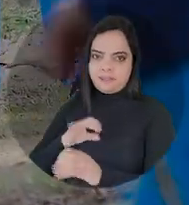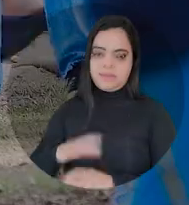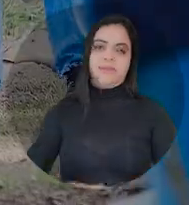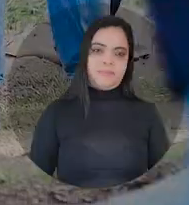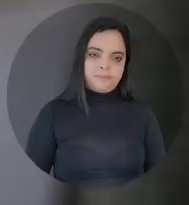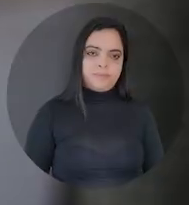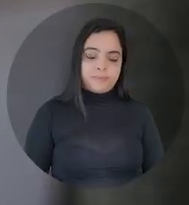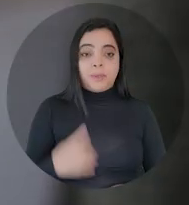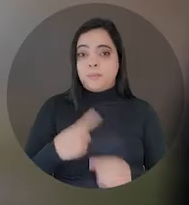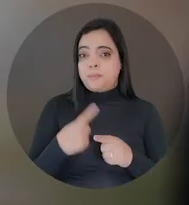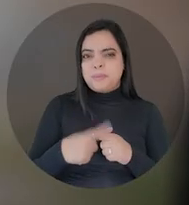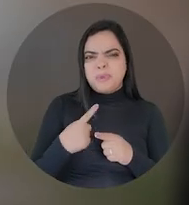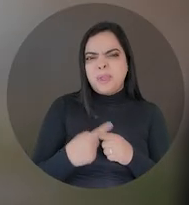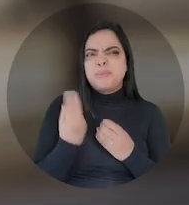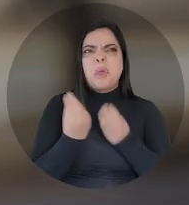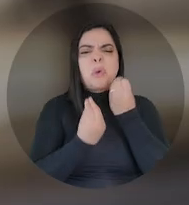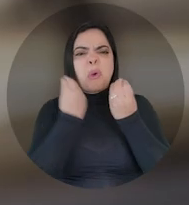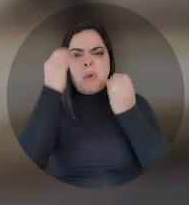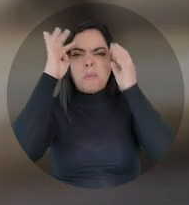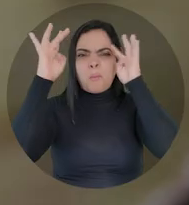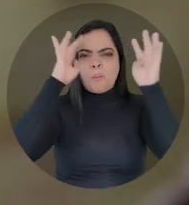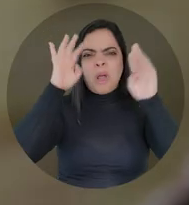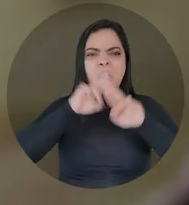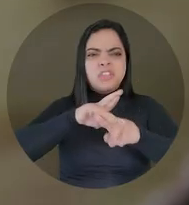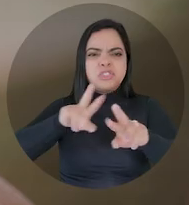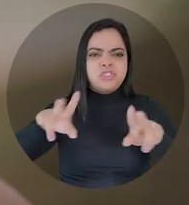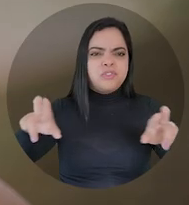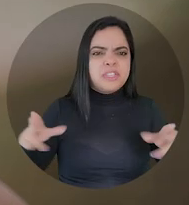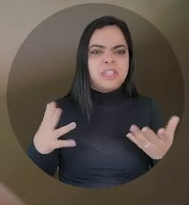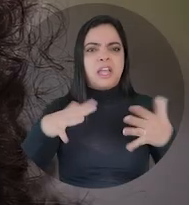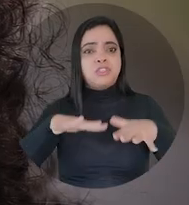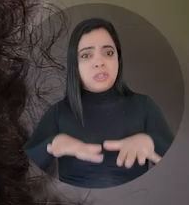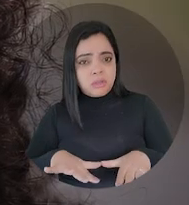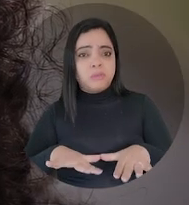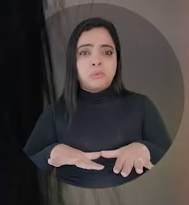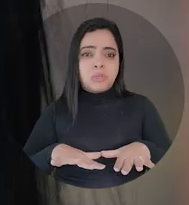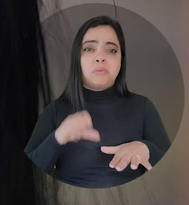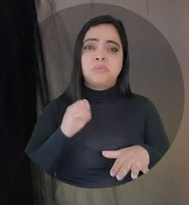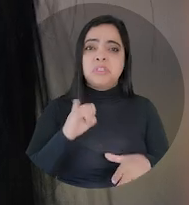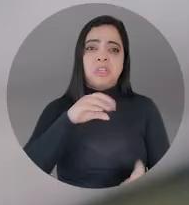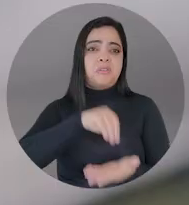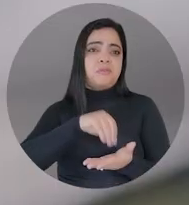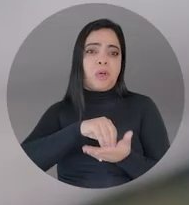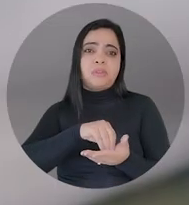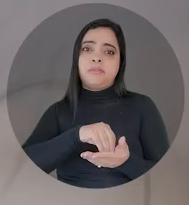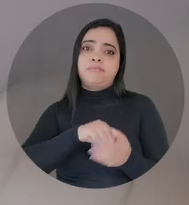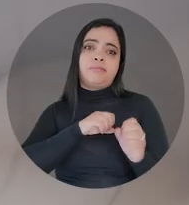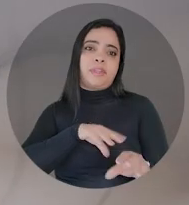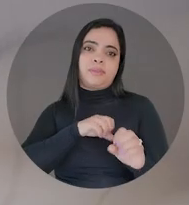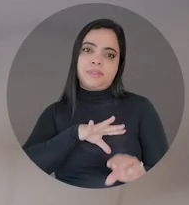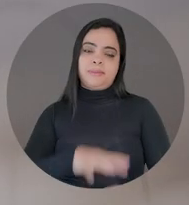ensinar. Pois não há como pensar em diversidade e inclusão social